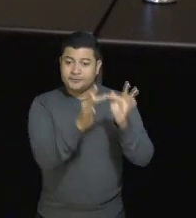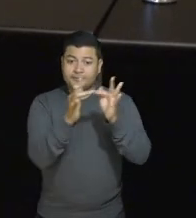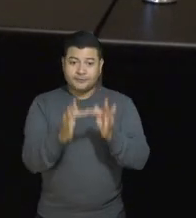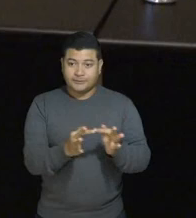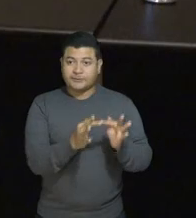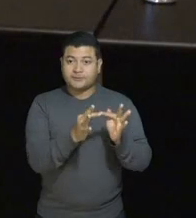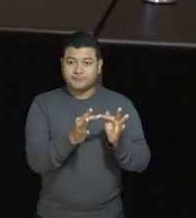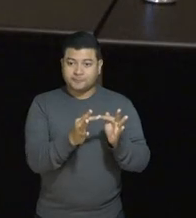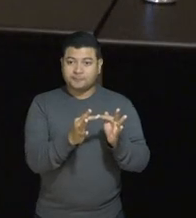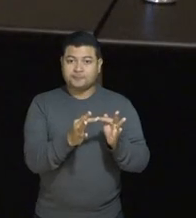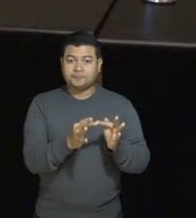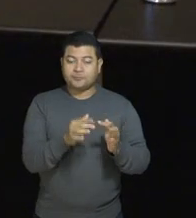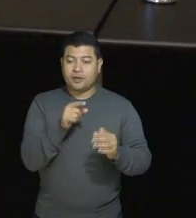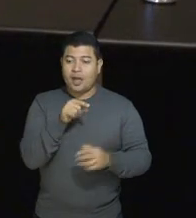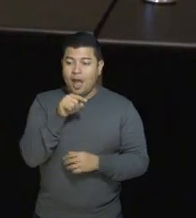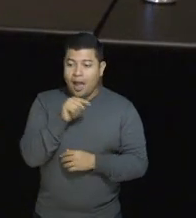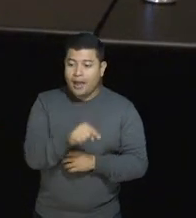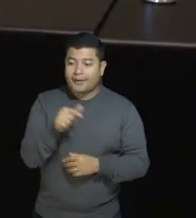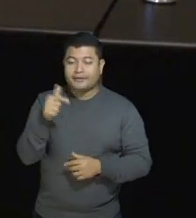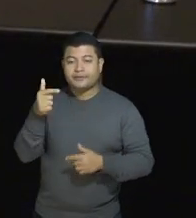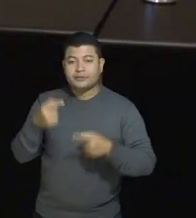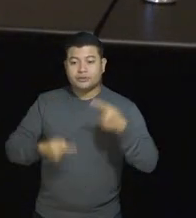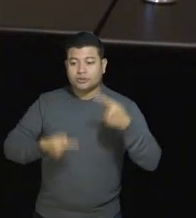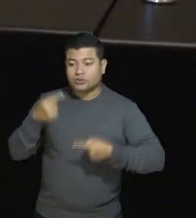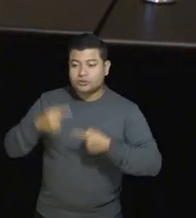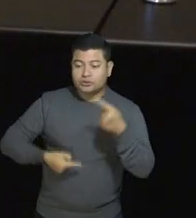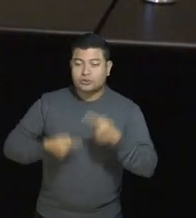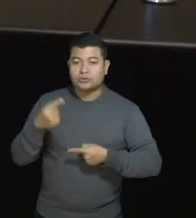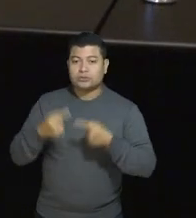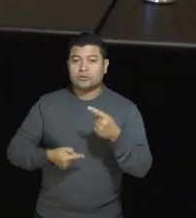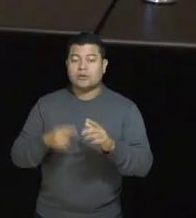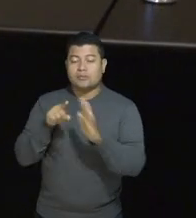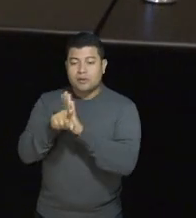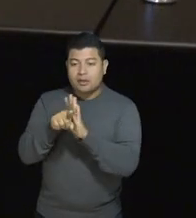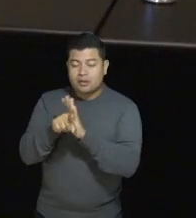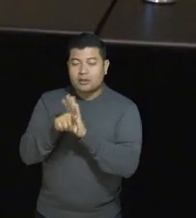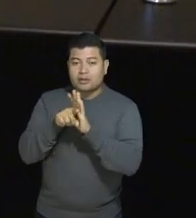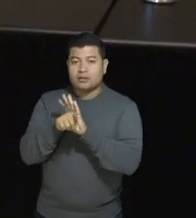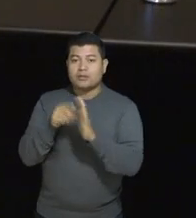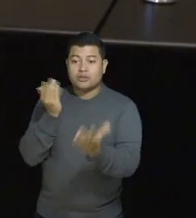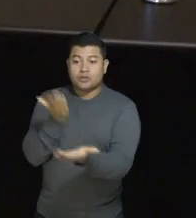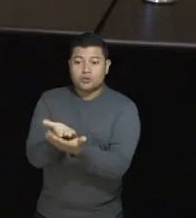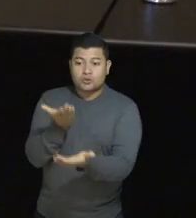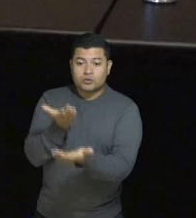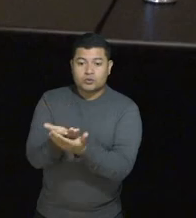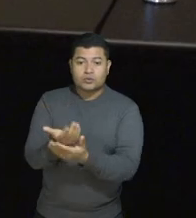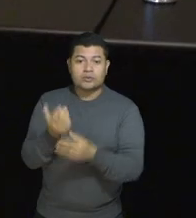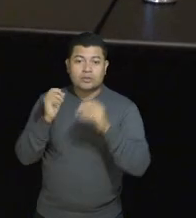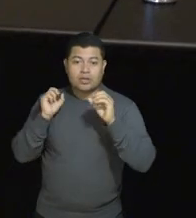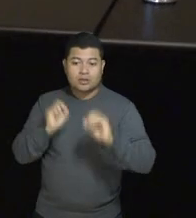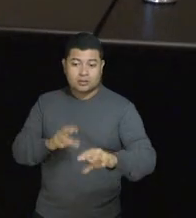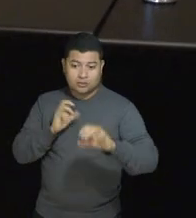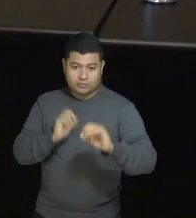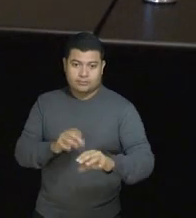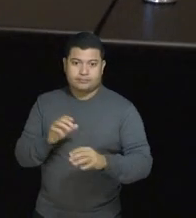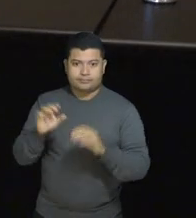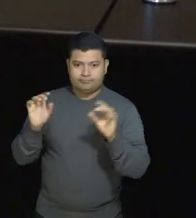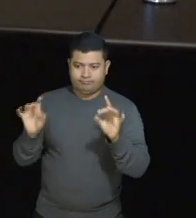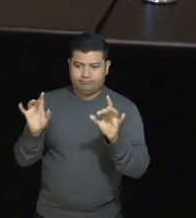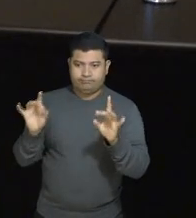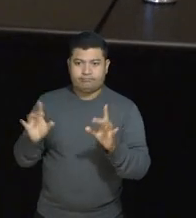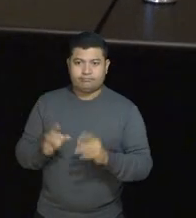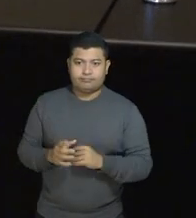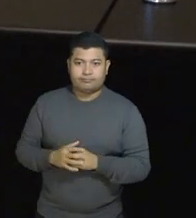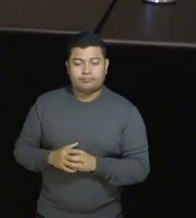discute, pesquisa e estuda educação especial. Temos, sim, que muito